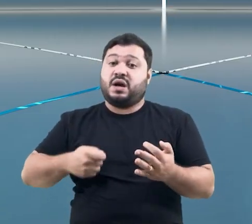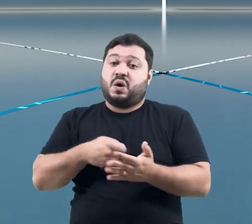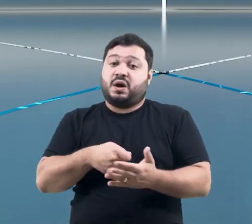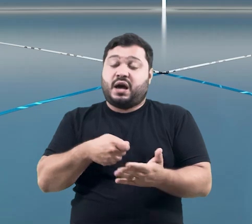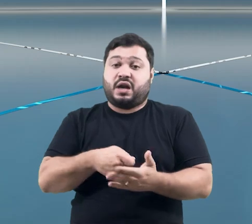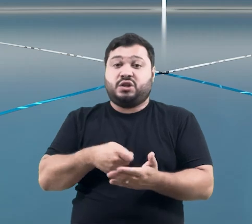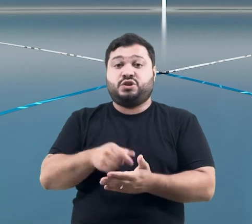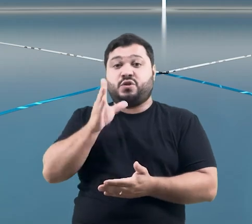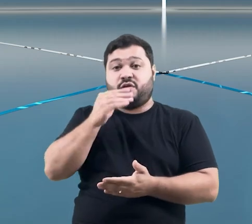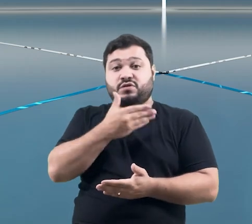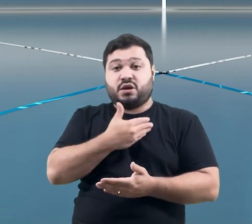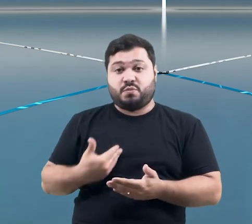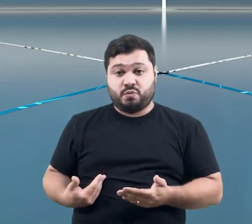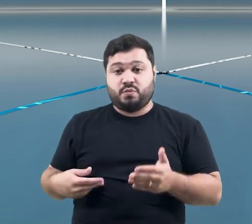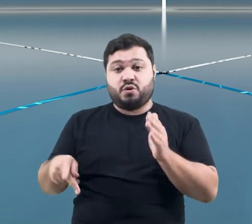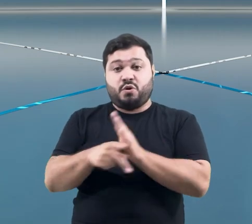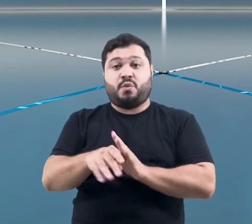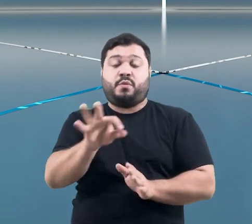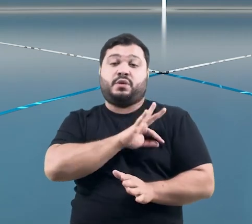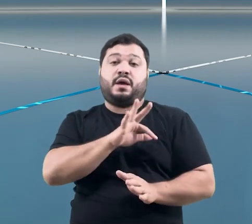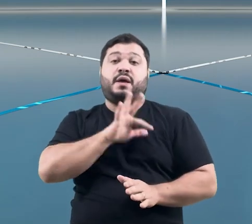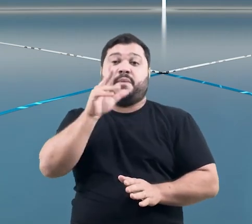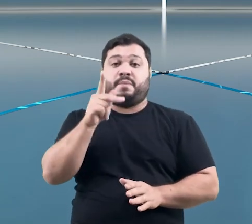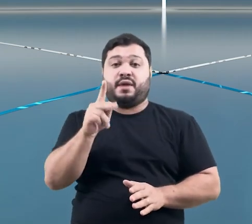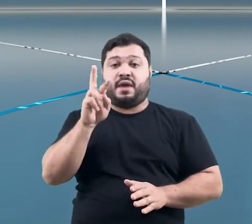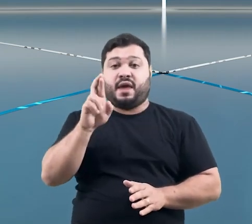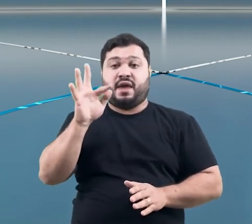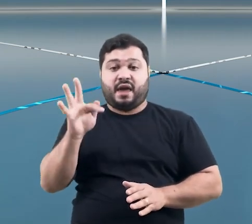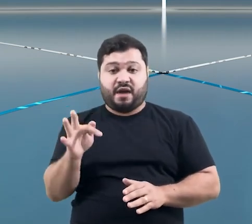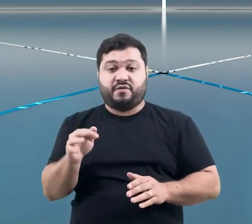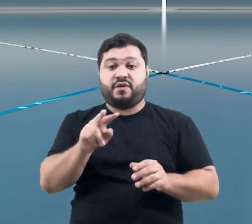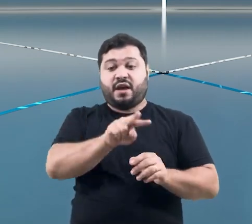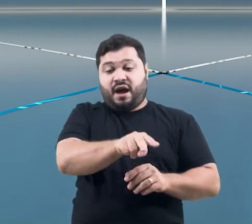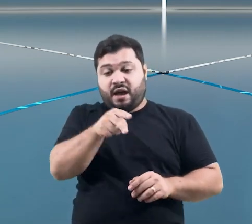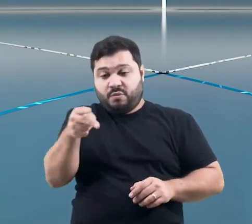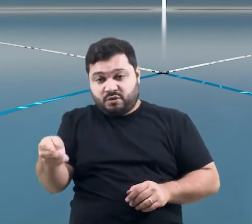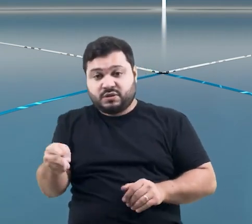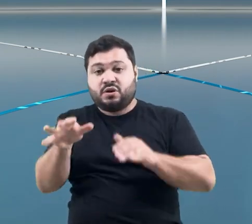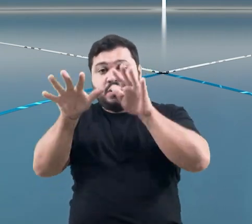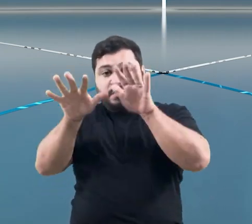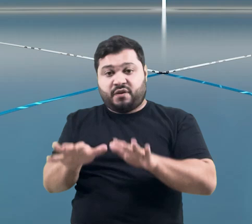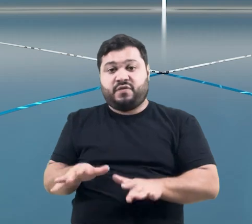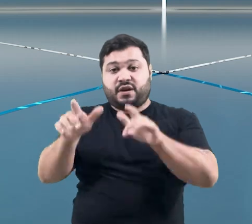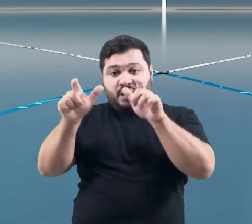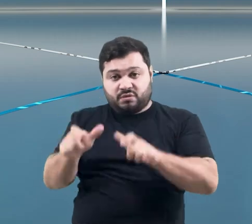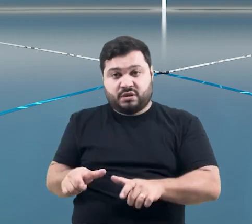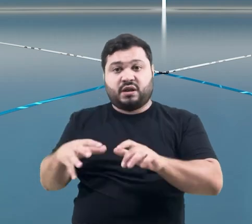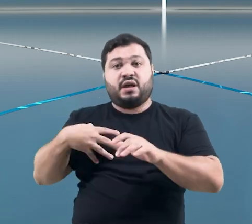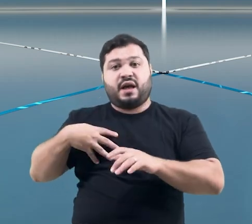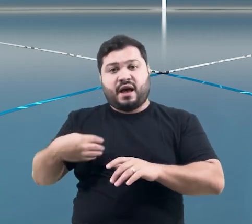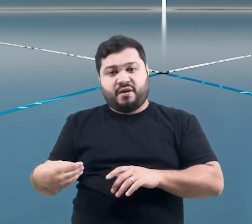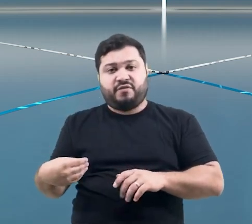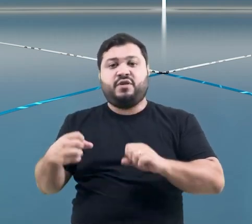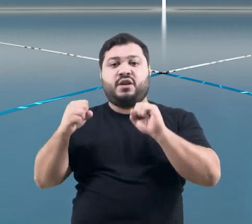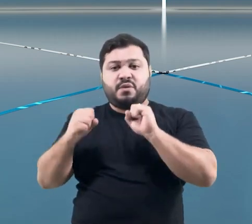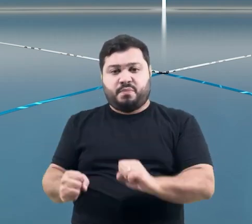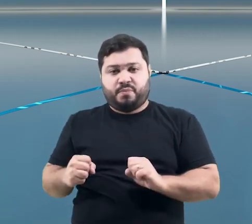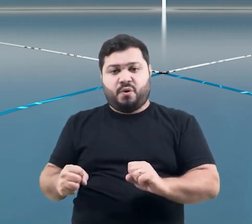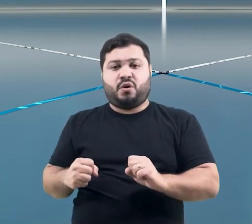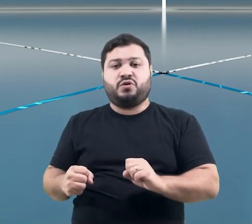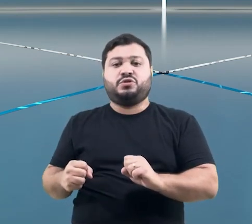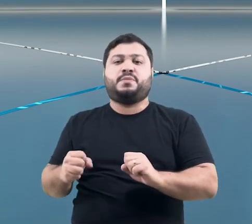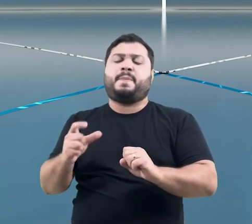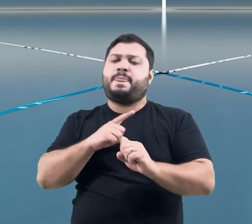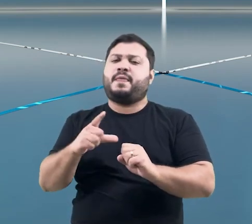decisão judicial garantiu a um servidor público da Polícia Rodoviária Federal a remoção para ficar lotado, onde sua